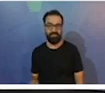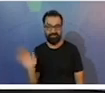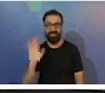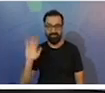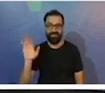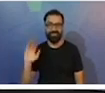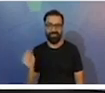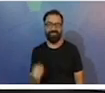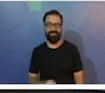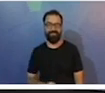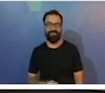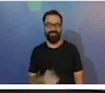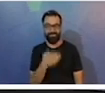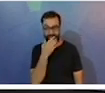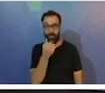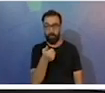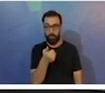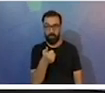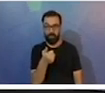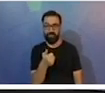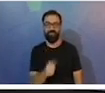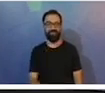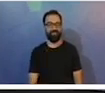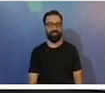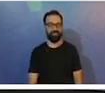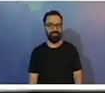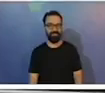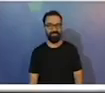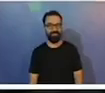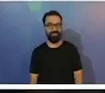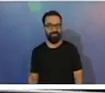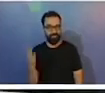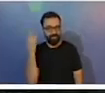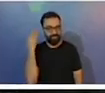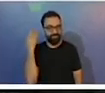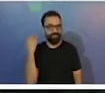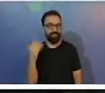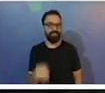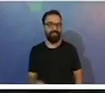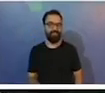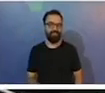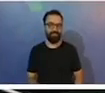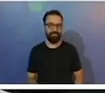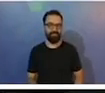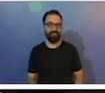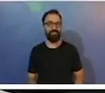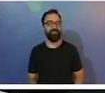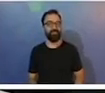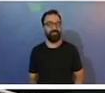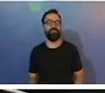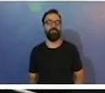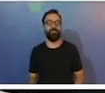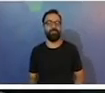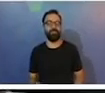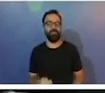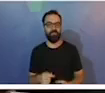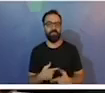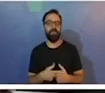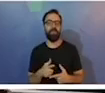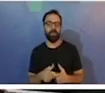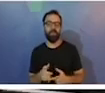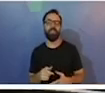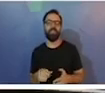Boa tarde, quarto ano. E aí, como passaram? Semana passada teve um probleminha, né, nas aulas de geografia, mas